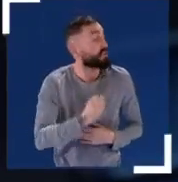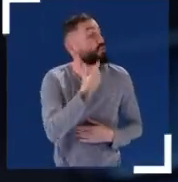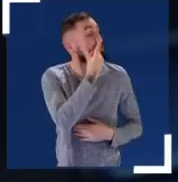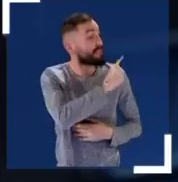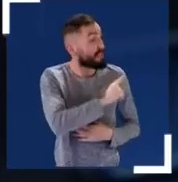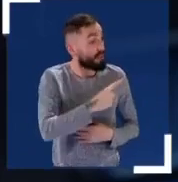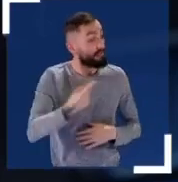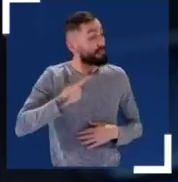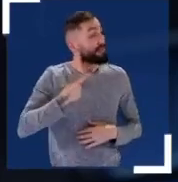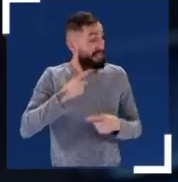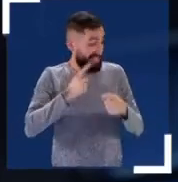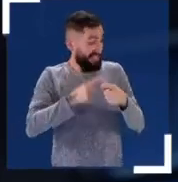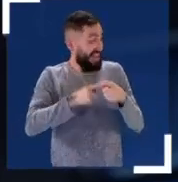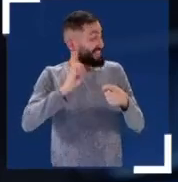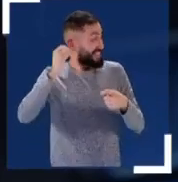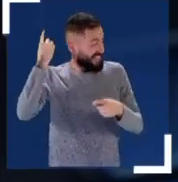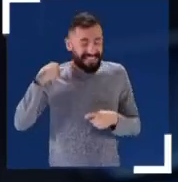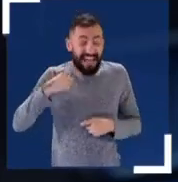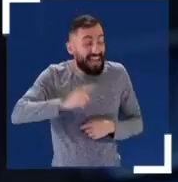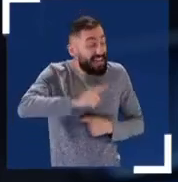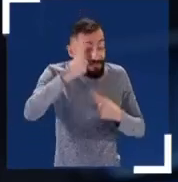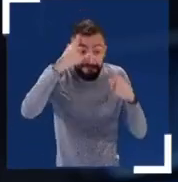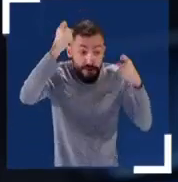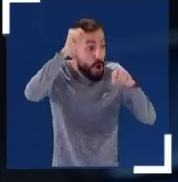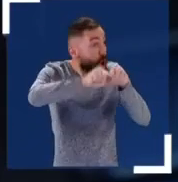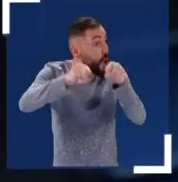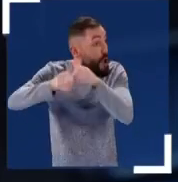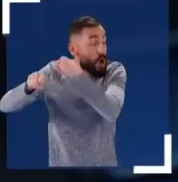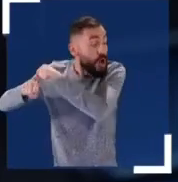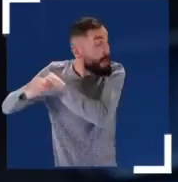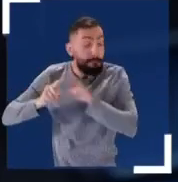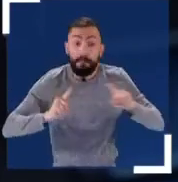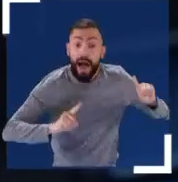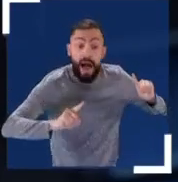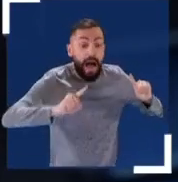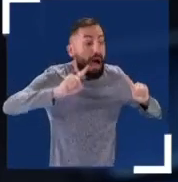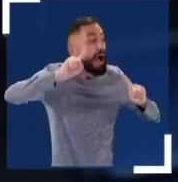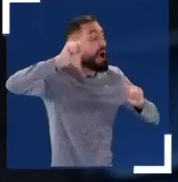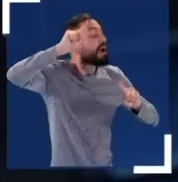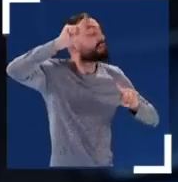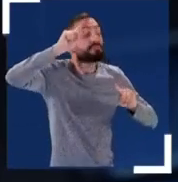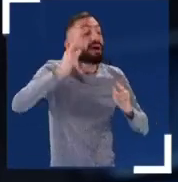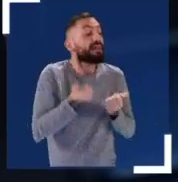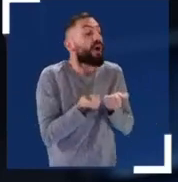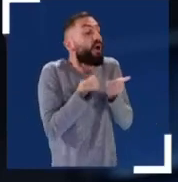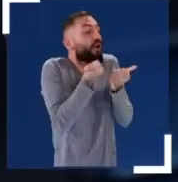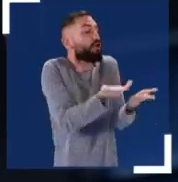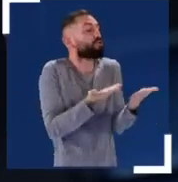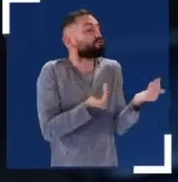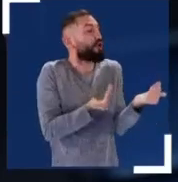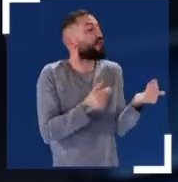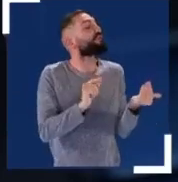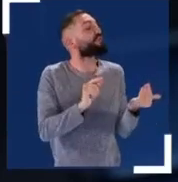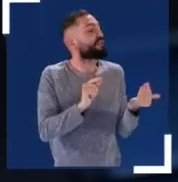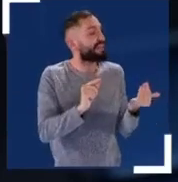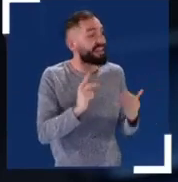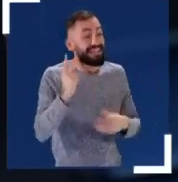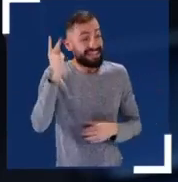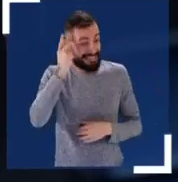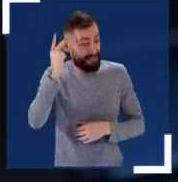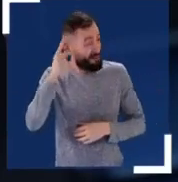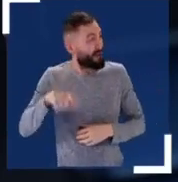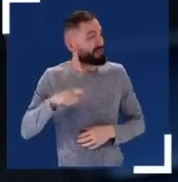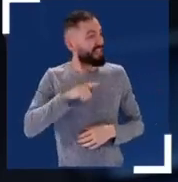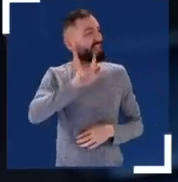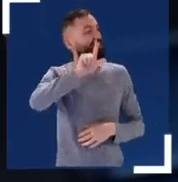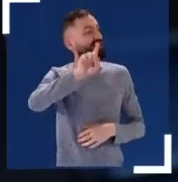das mais violentas do estado de São Paulo, houve uma grande novidade, a oportunidade para jovem. O GEPON, que agora em São Paulo se chama GEPOI,